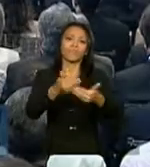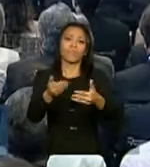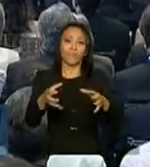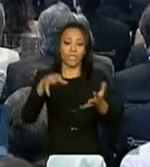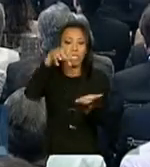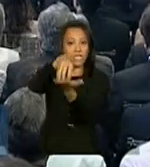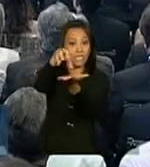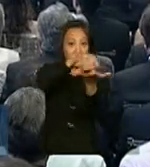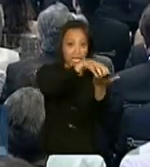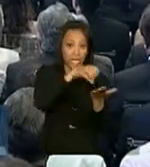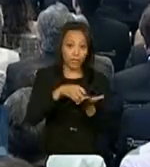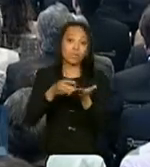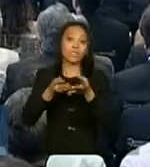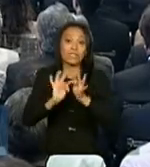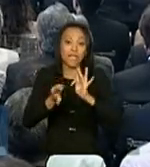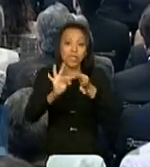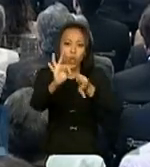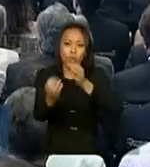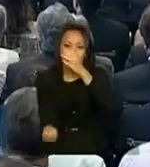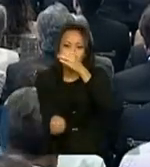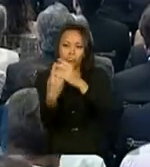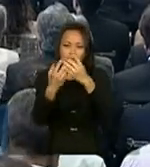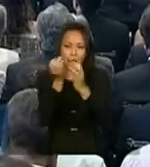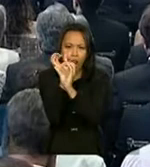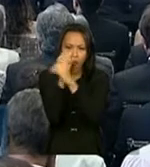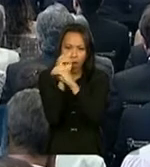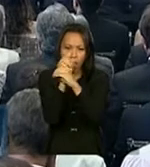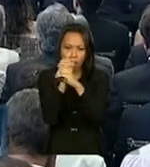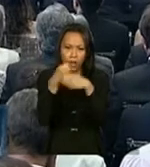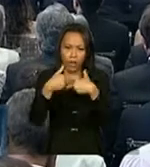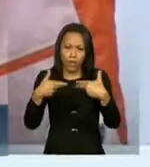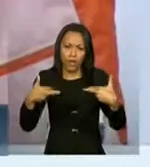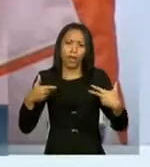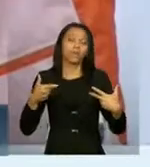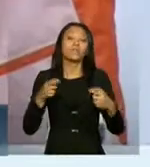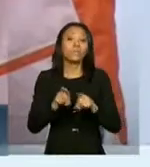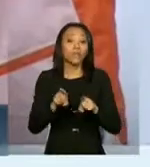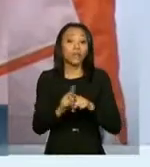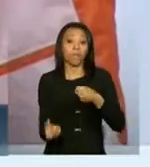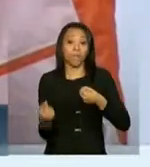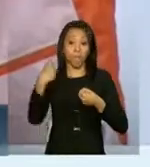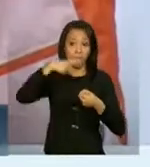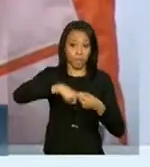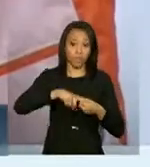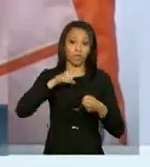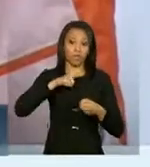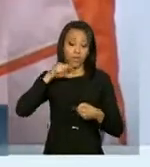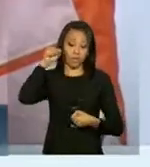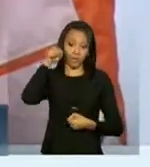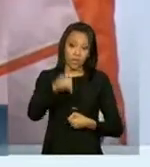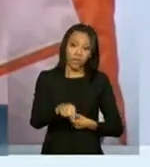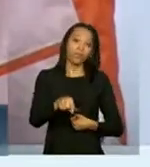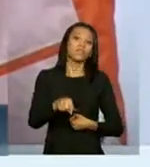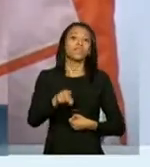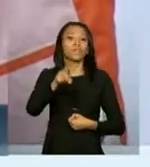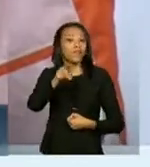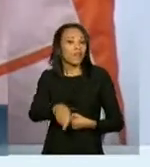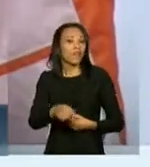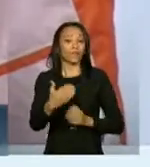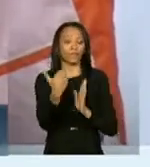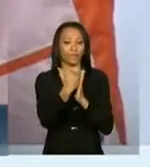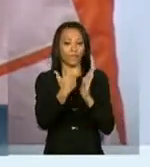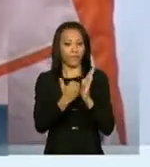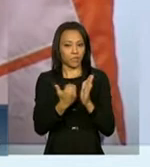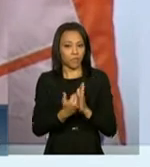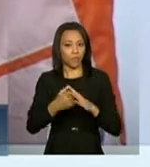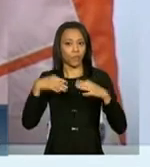tecnológicos, por desenvolver os laboratórios, por ter parceiro neste que é um dos programas